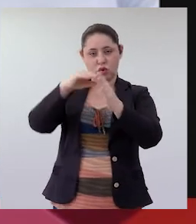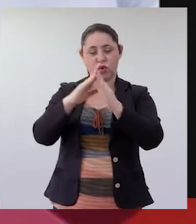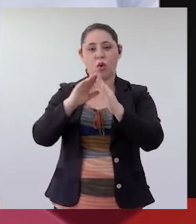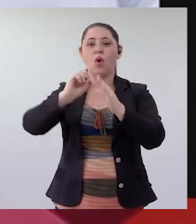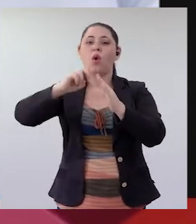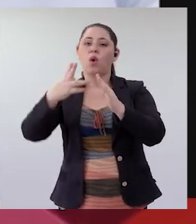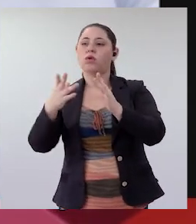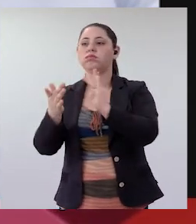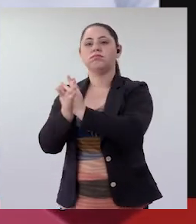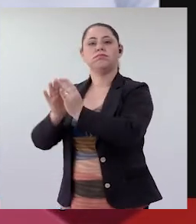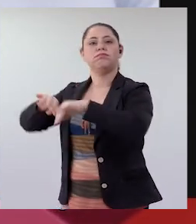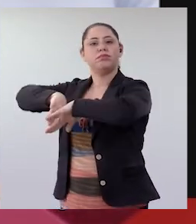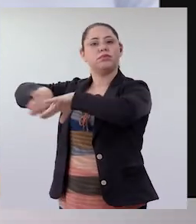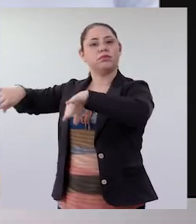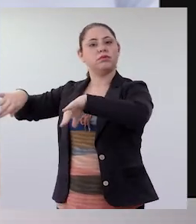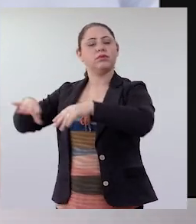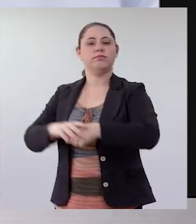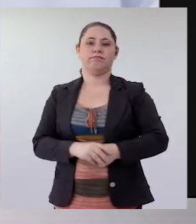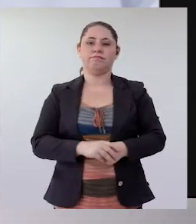divórcio?